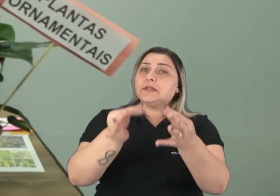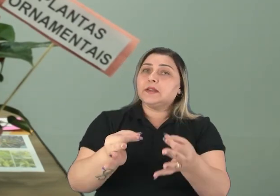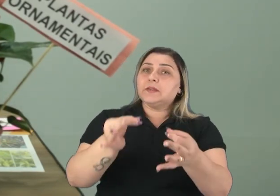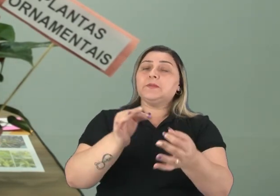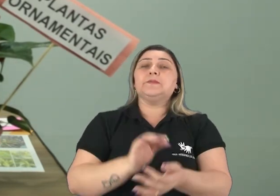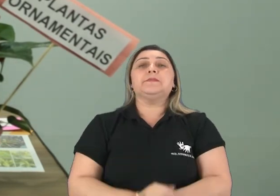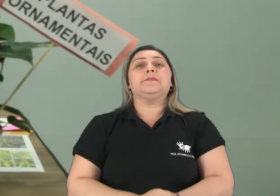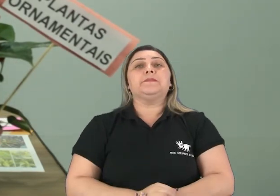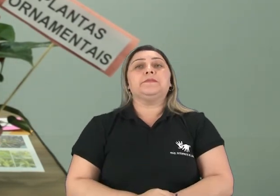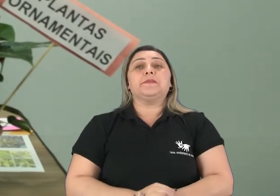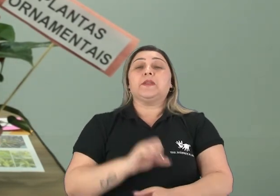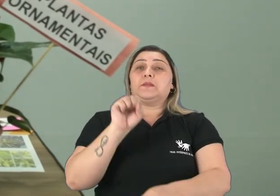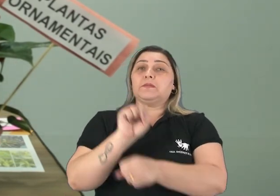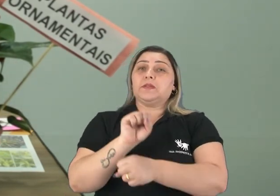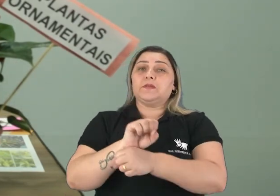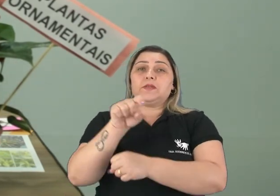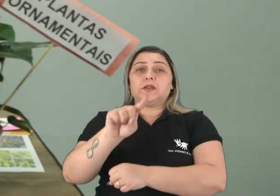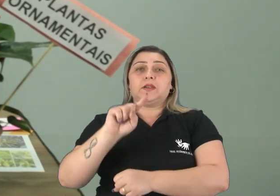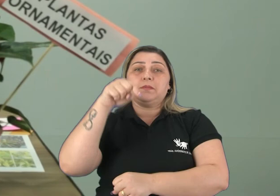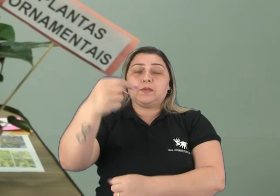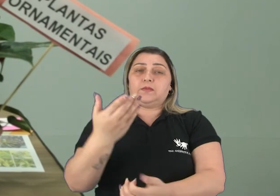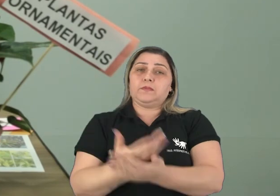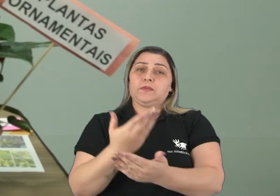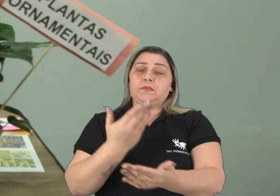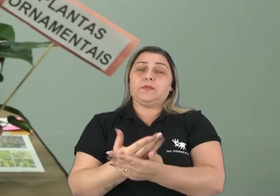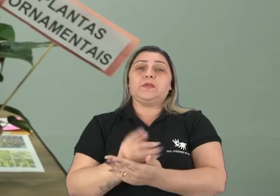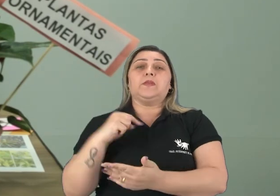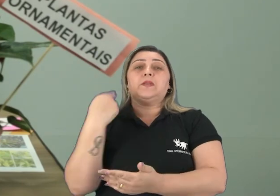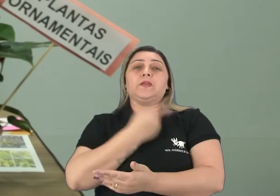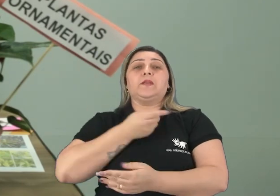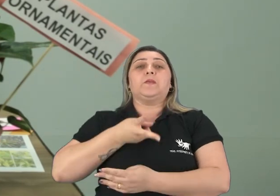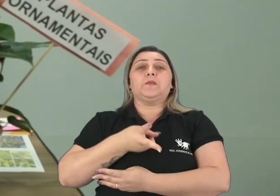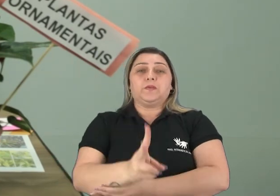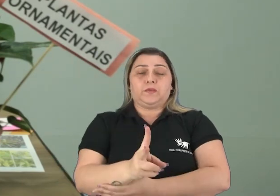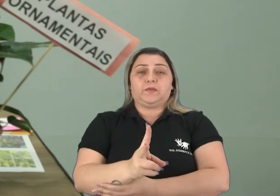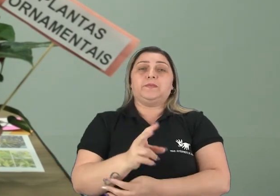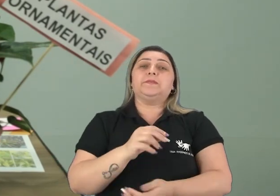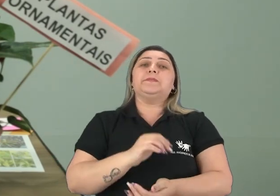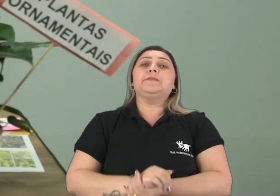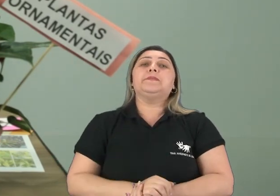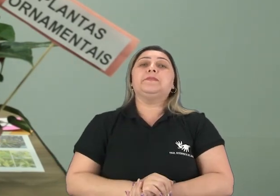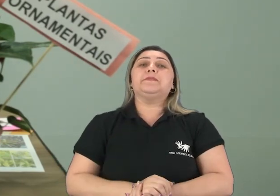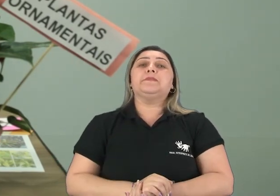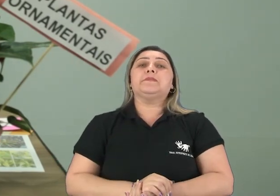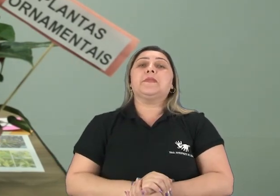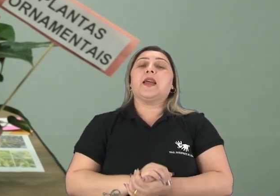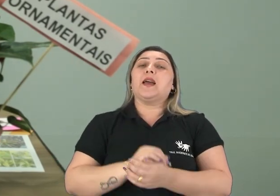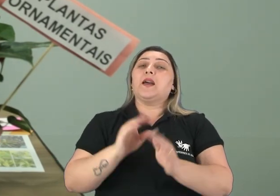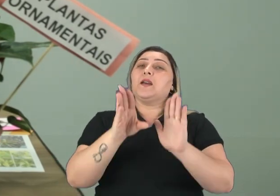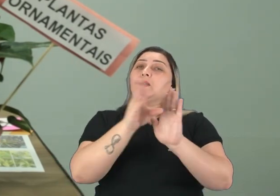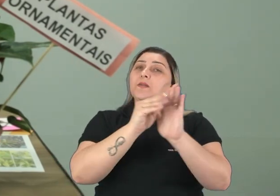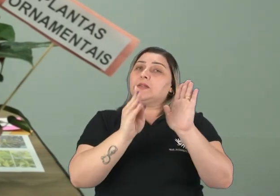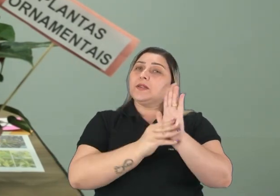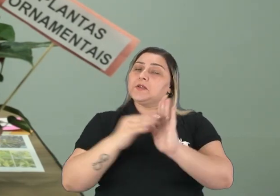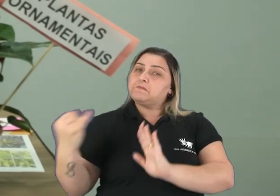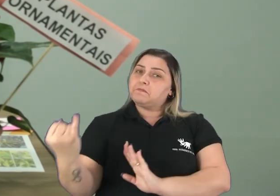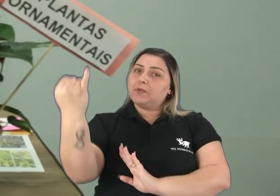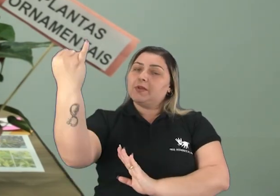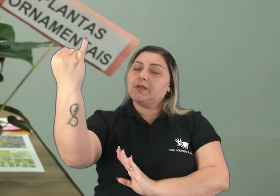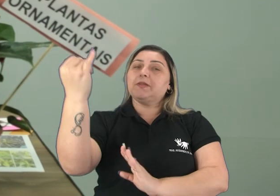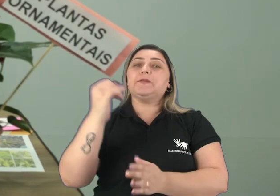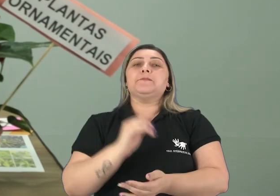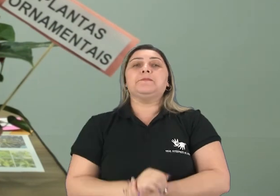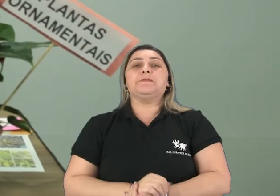Certo? Então, eu aguardo vocês na próxima aula para a gente dar continuidade a este conteúdo muito